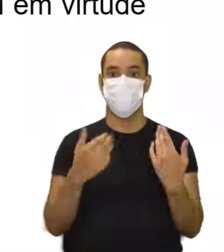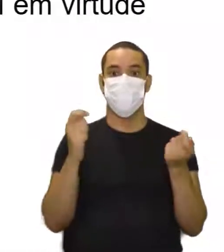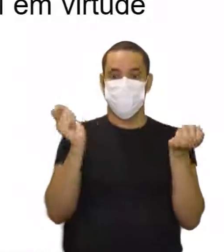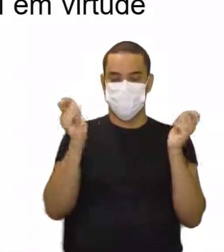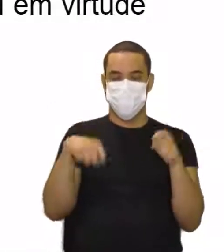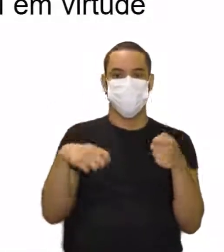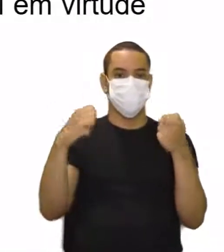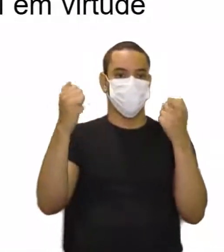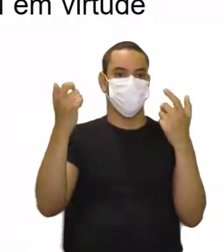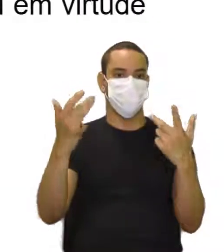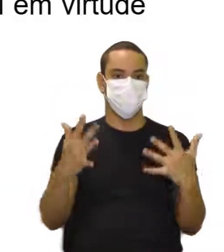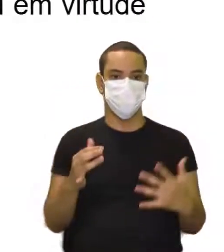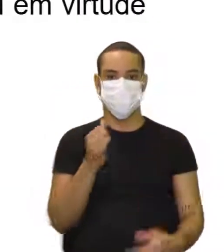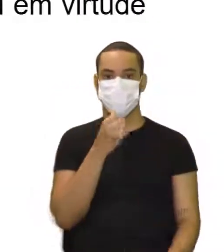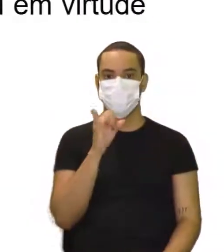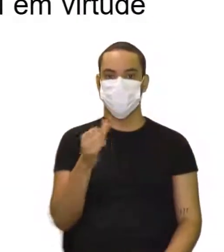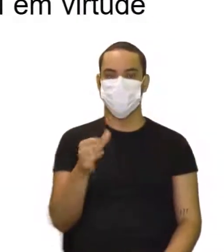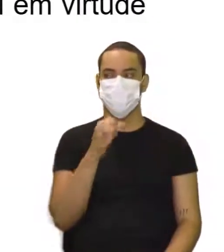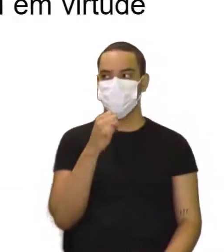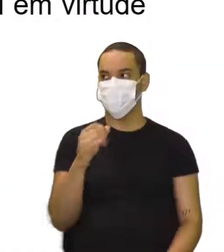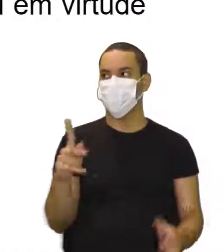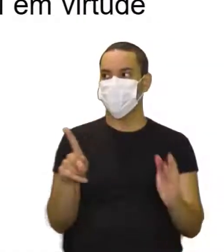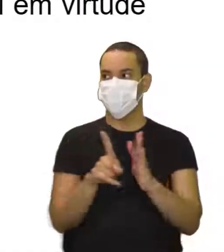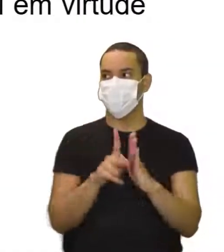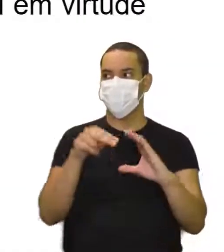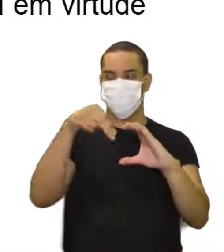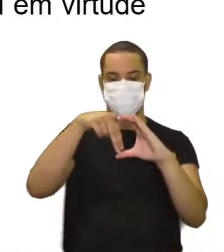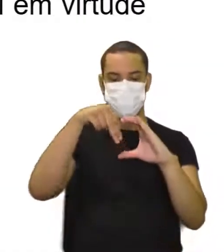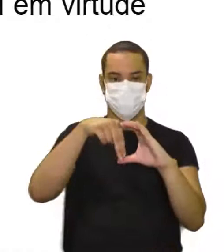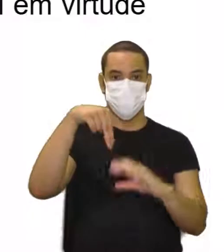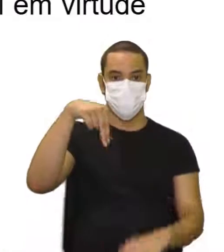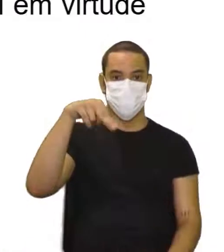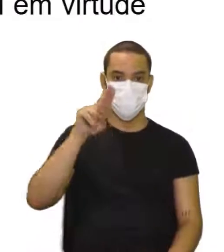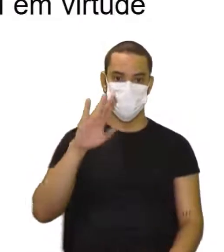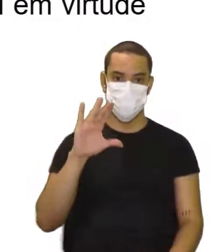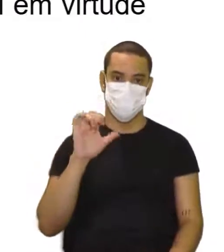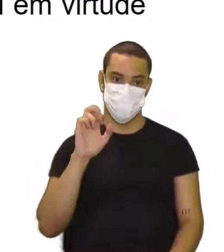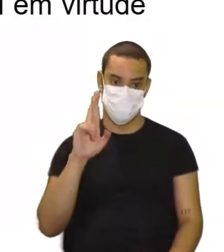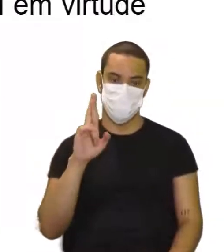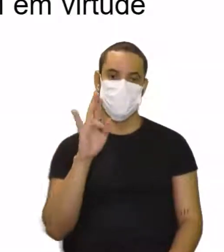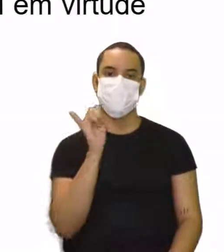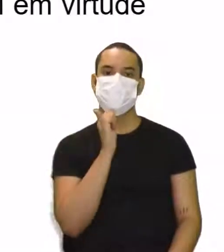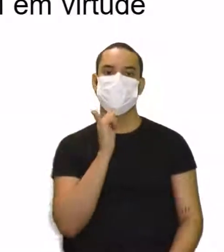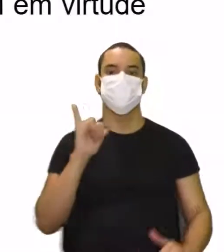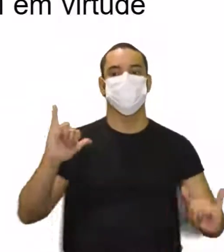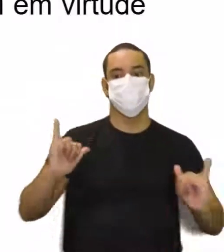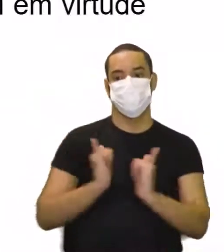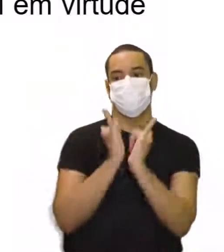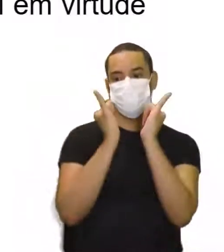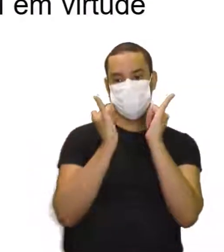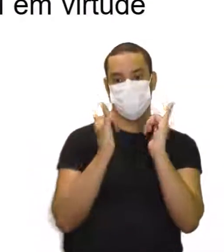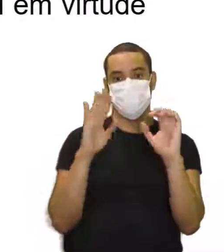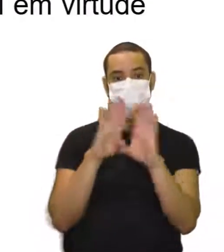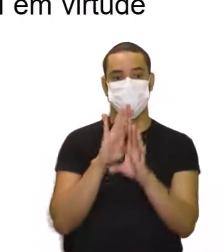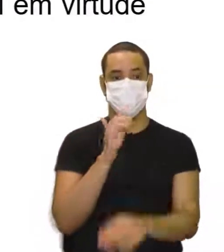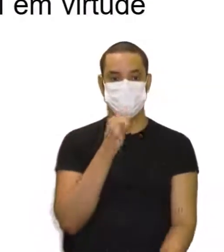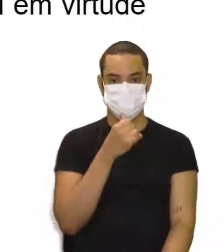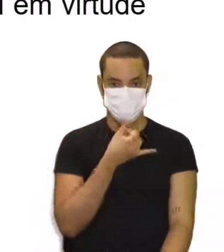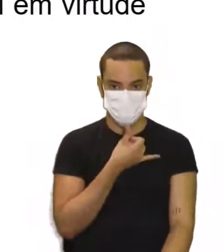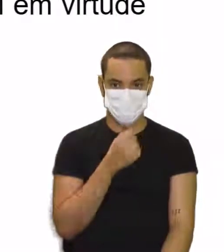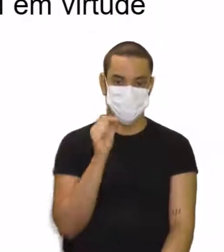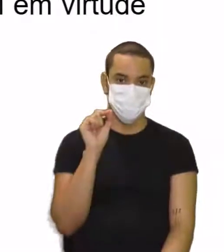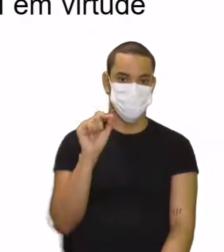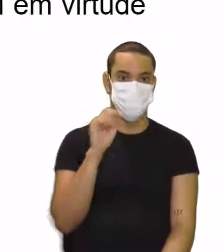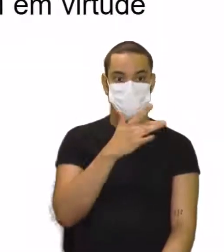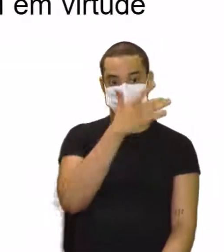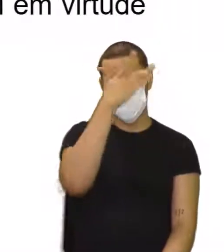a energia nuclear. Quando se fala aí, ó, usinas, né, e infelizmente a cobiça